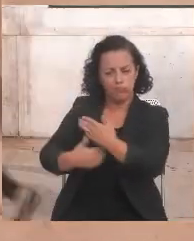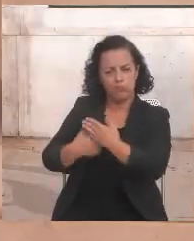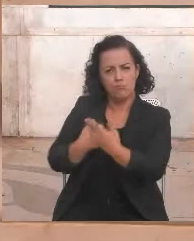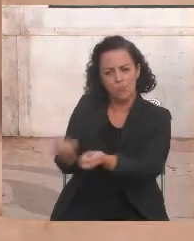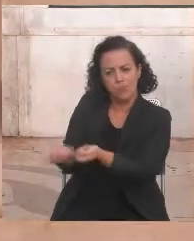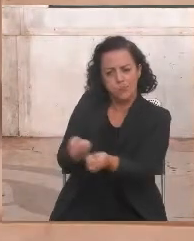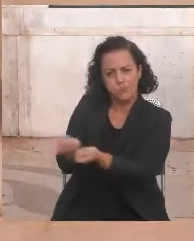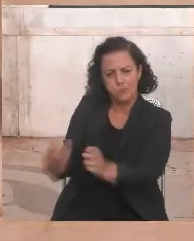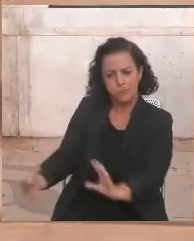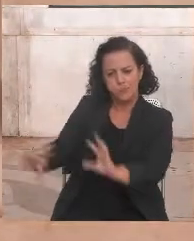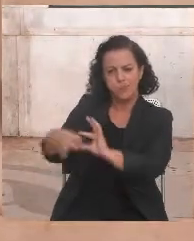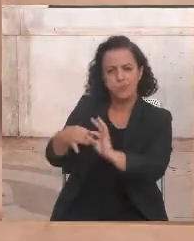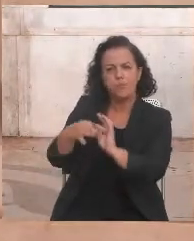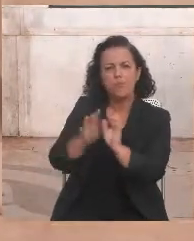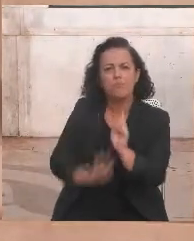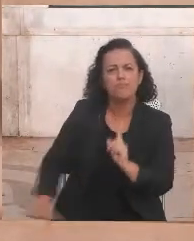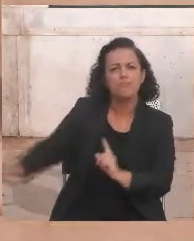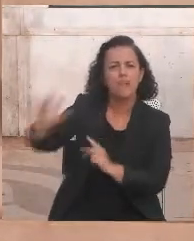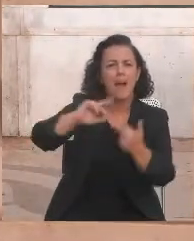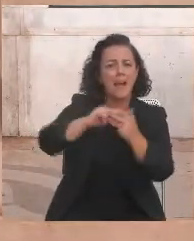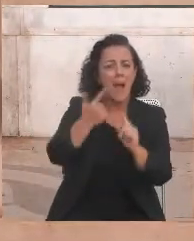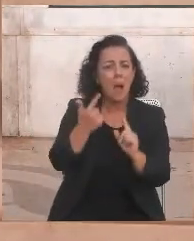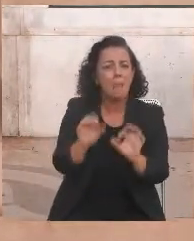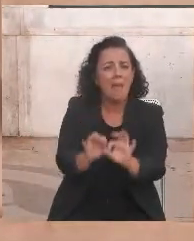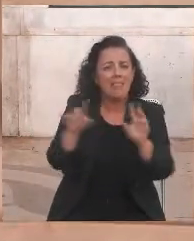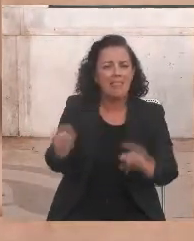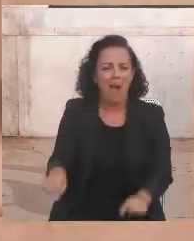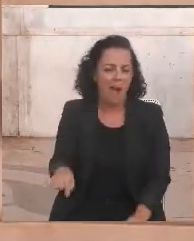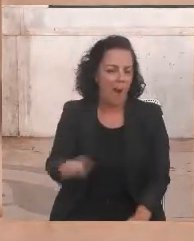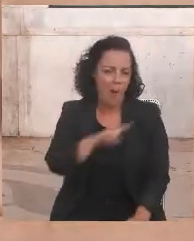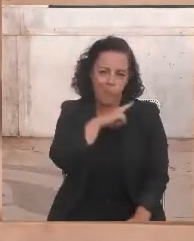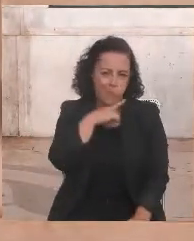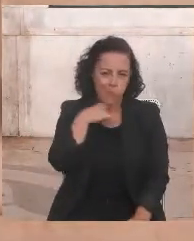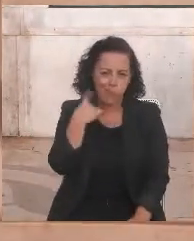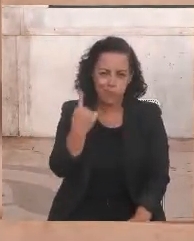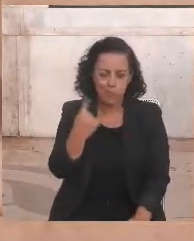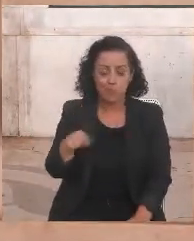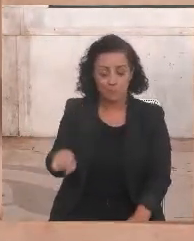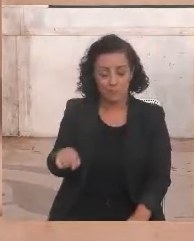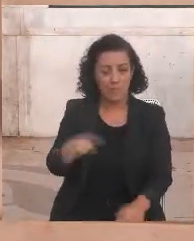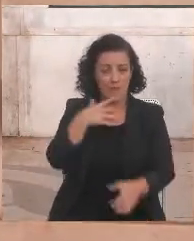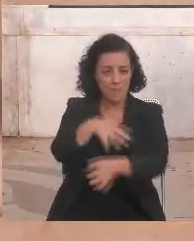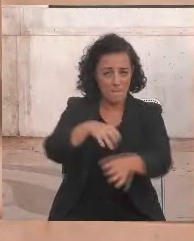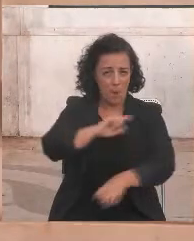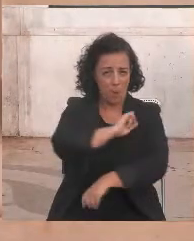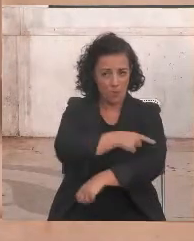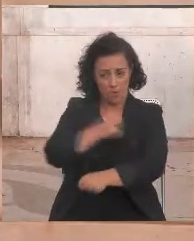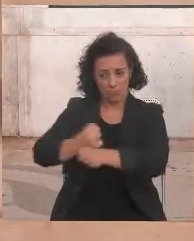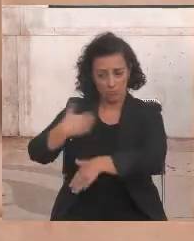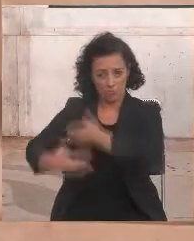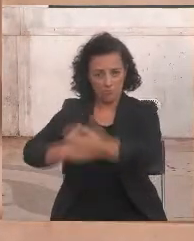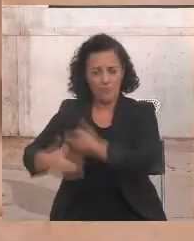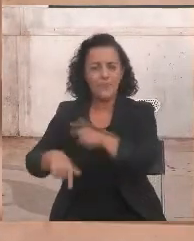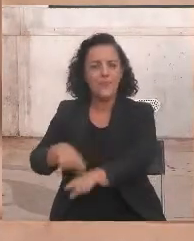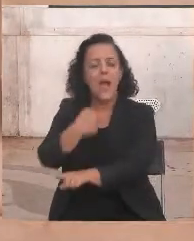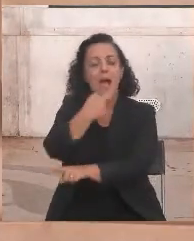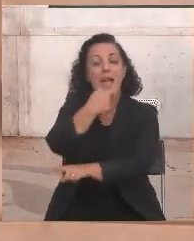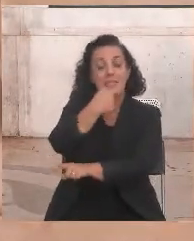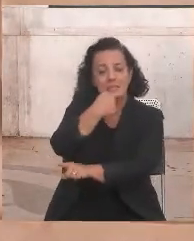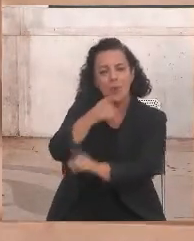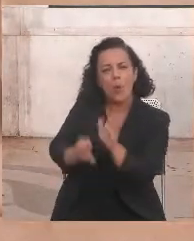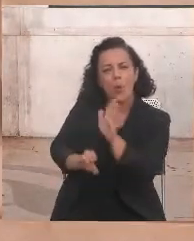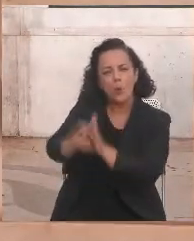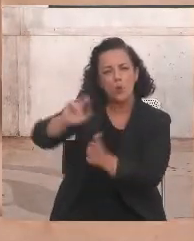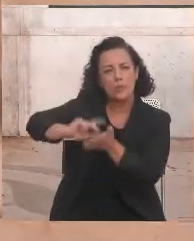têm paralelo em nenhum outro município. Para que a Assembleia possa exercer as suas competências, é necessário que disponha das